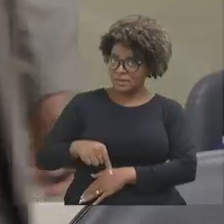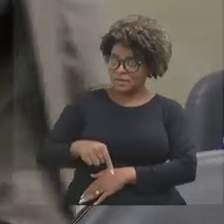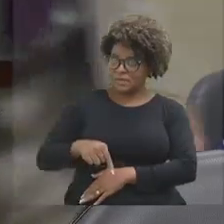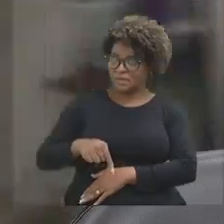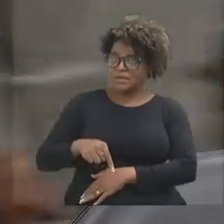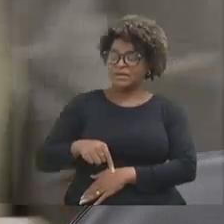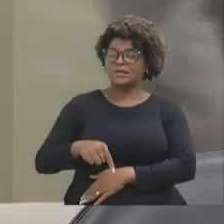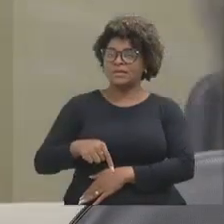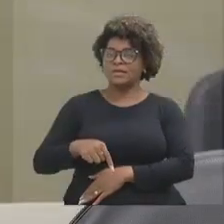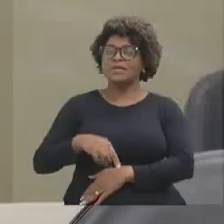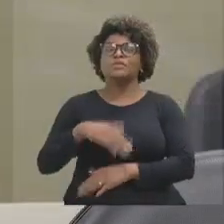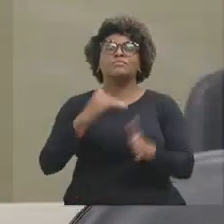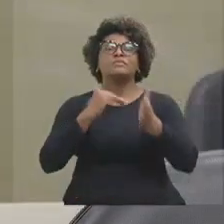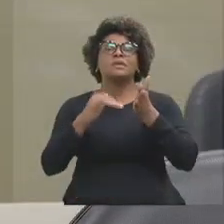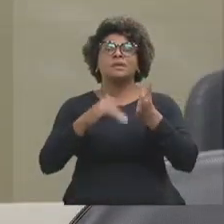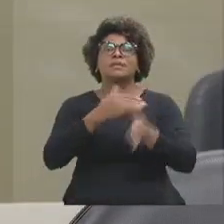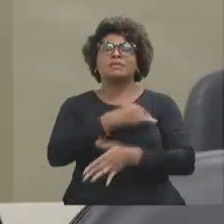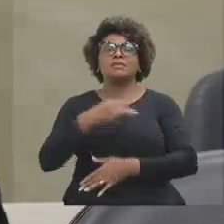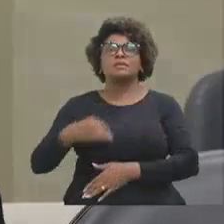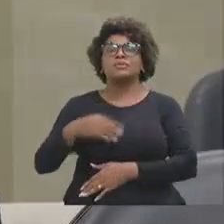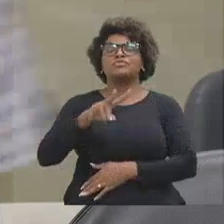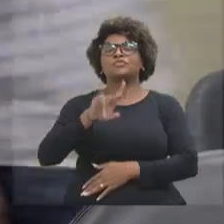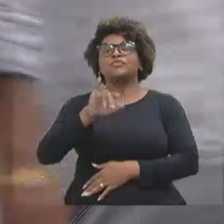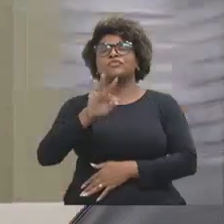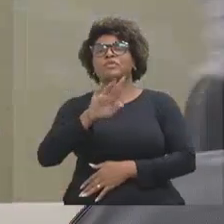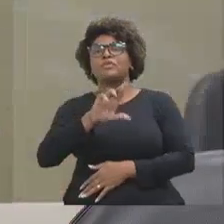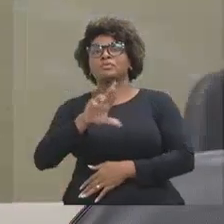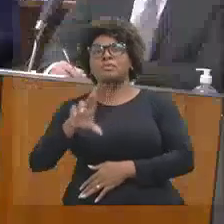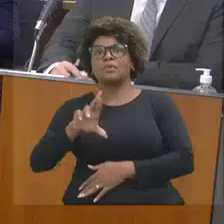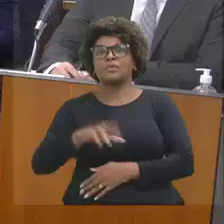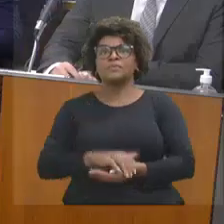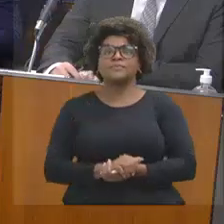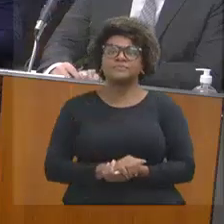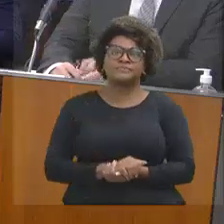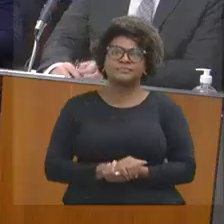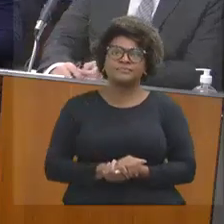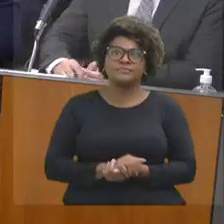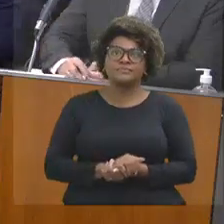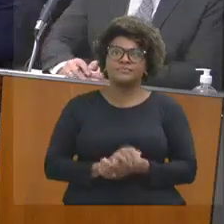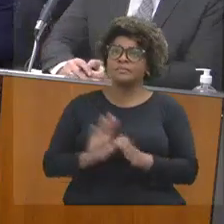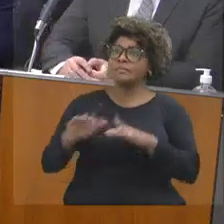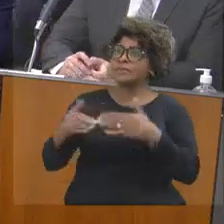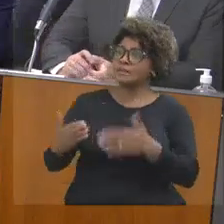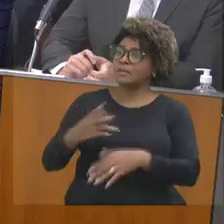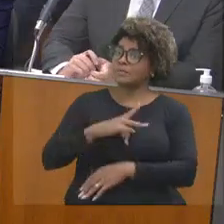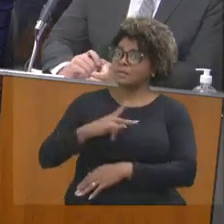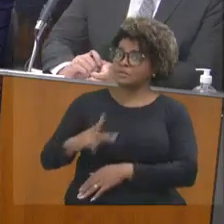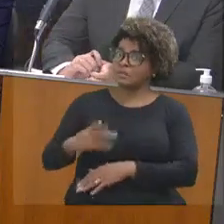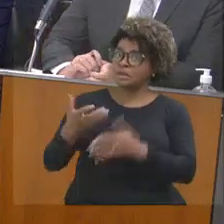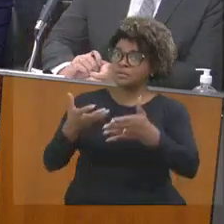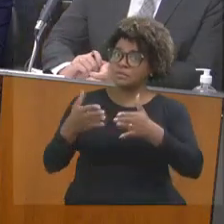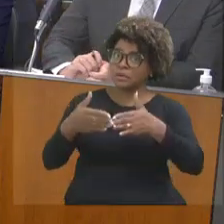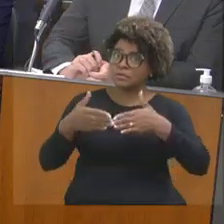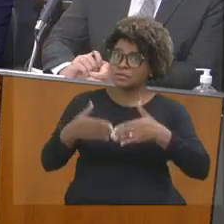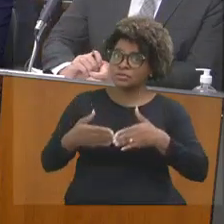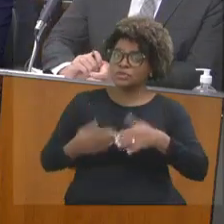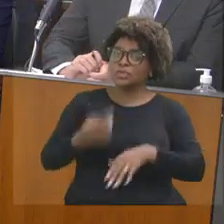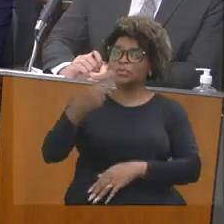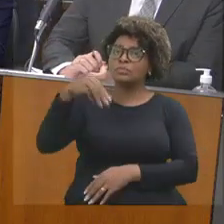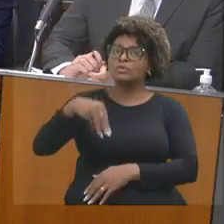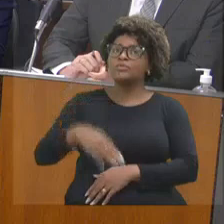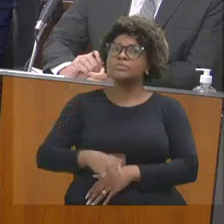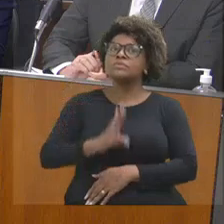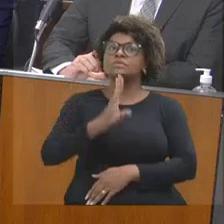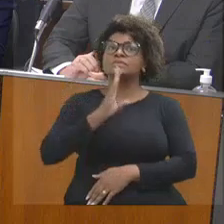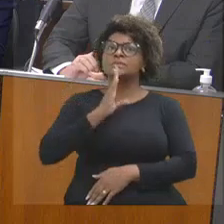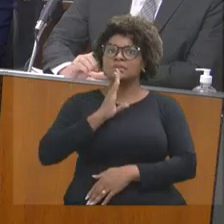secretário Estado da Saúde Presidente eu gostaria que de pedir um minuto de silêncio antes de iniciarmos o